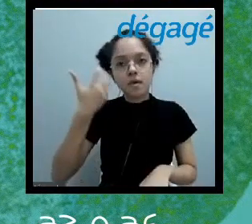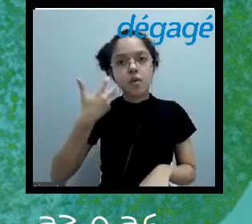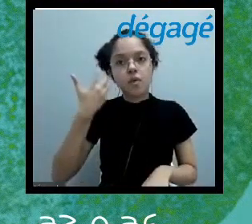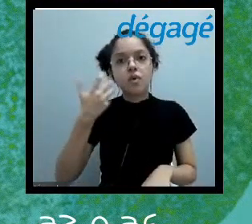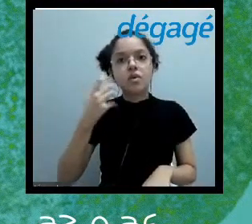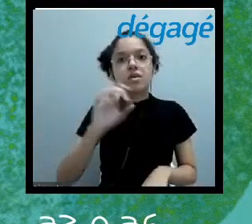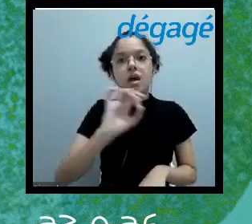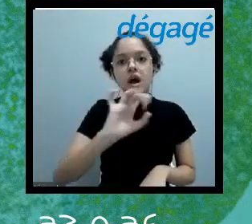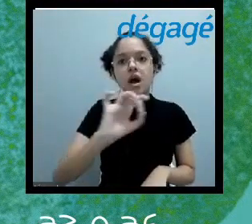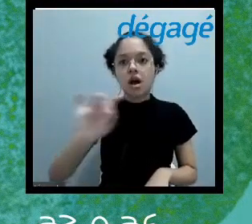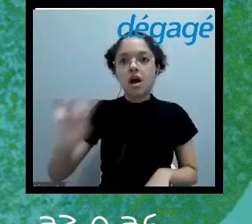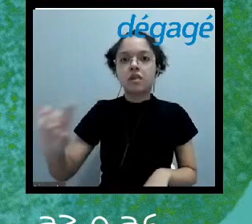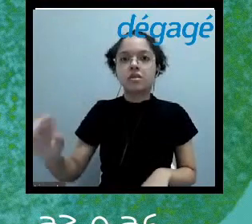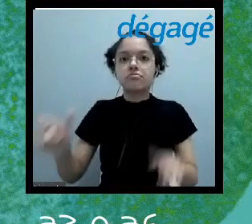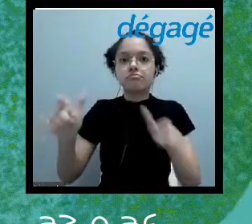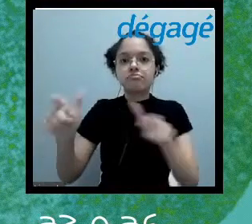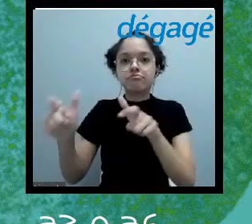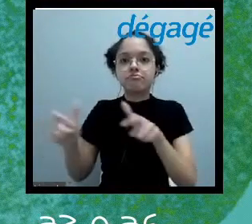precoce.